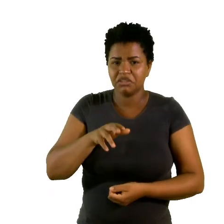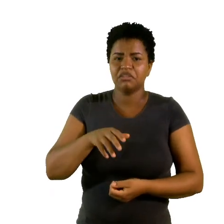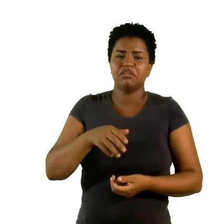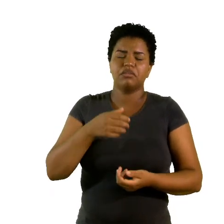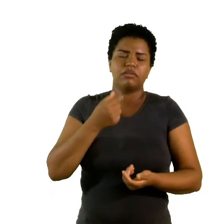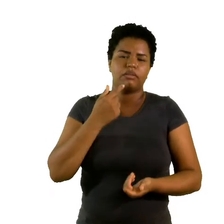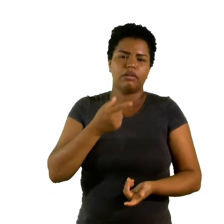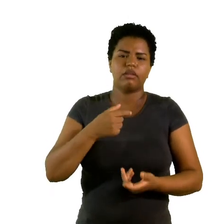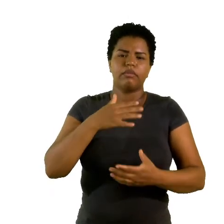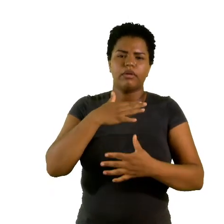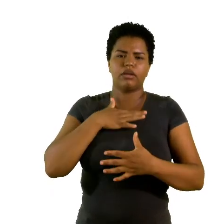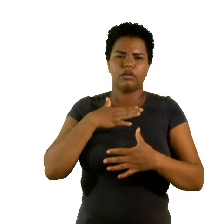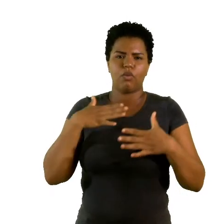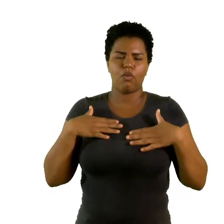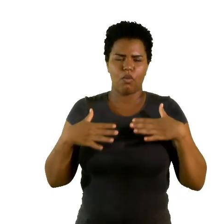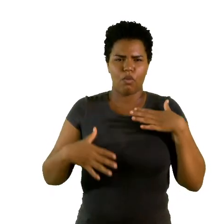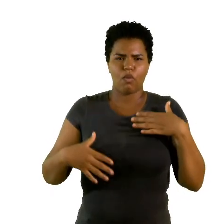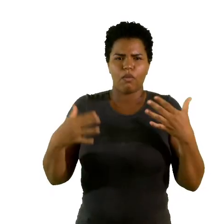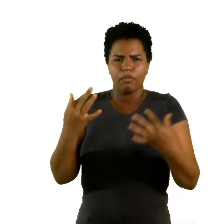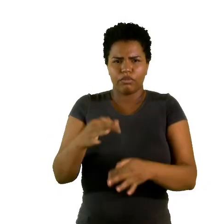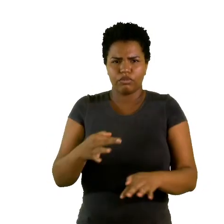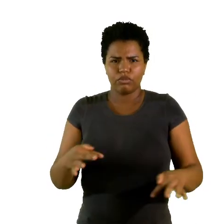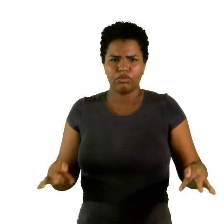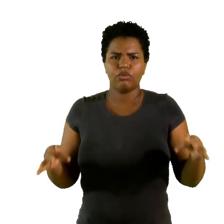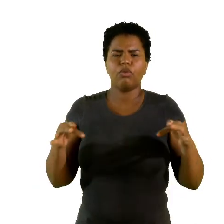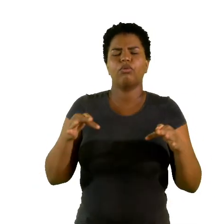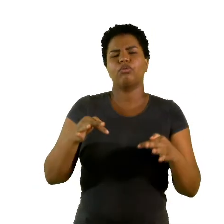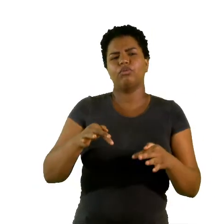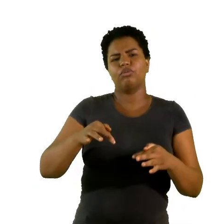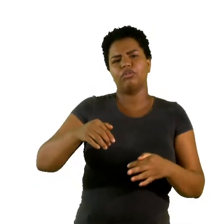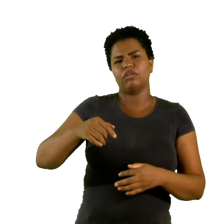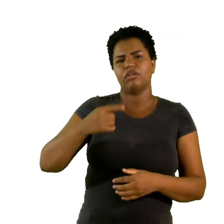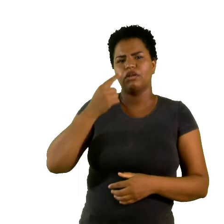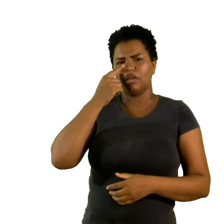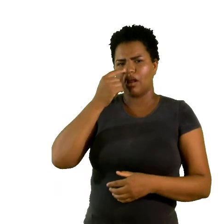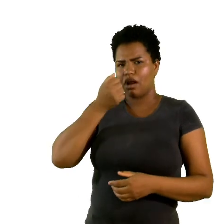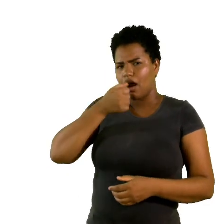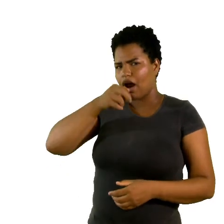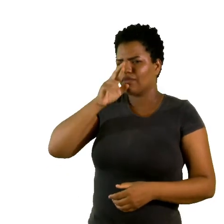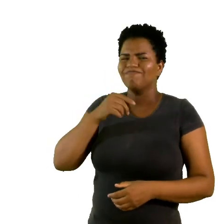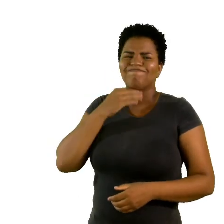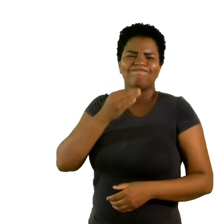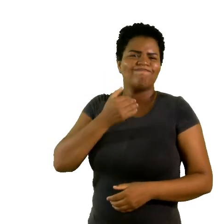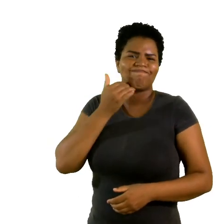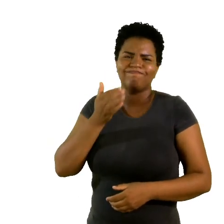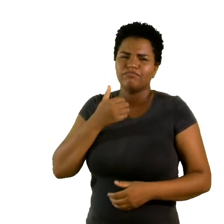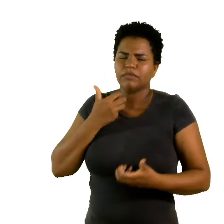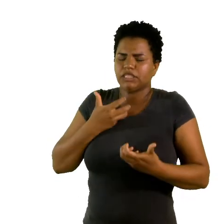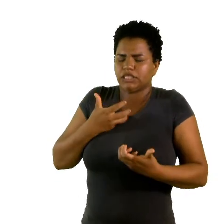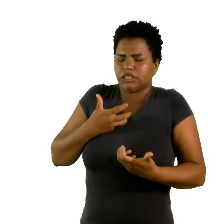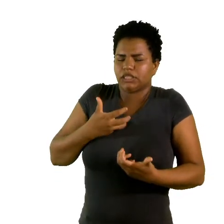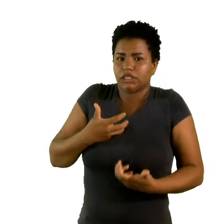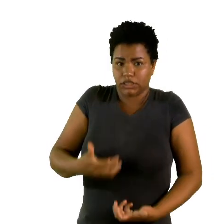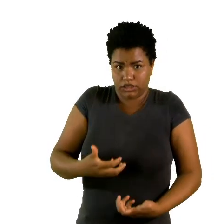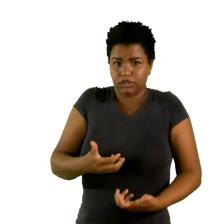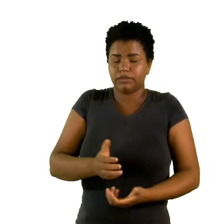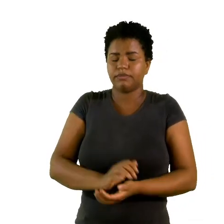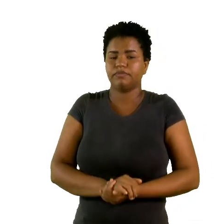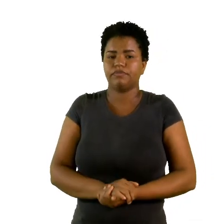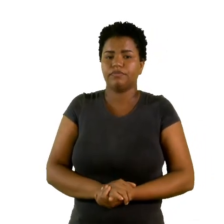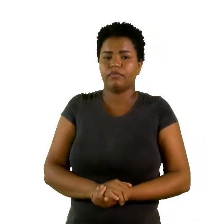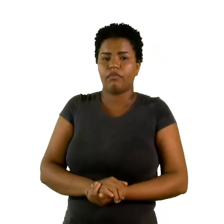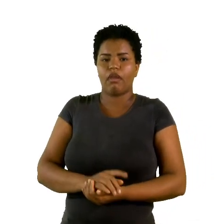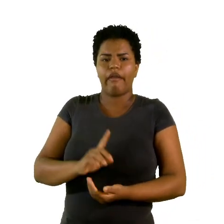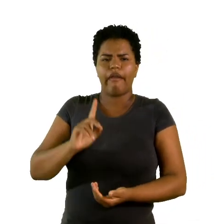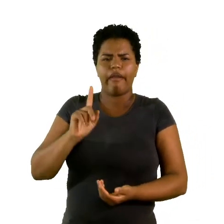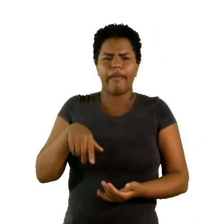corpo, coriza, nariz entupido, cansaço. Então, assim, são quase